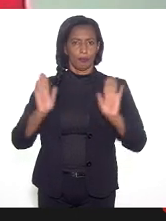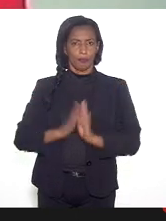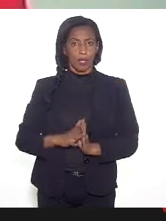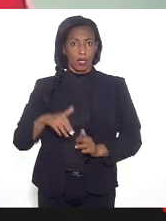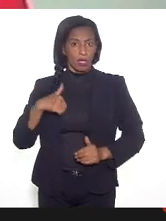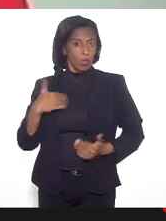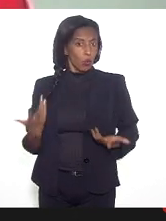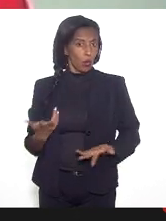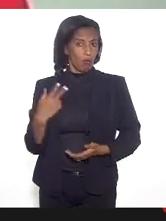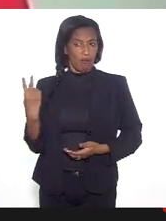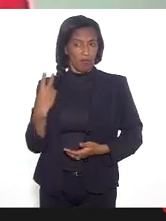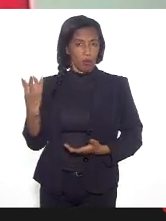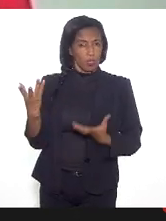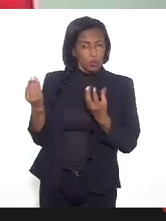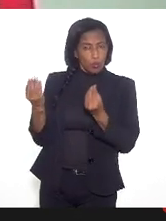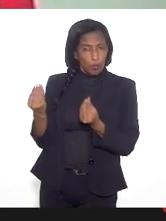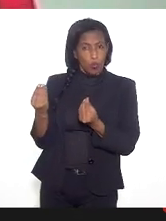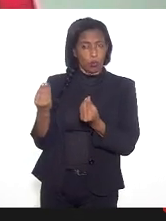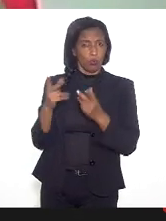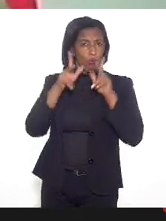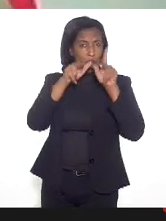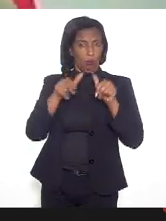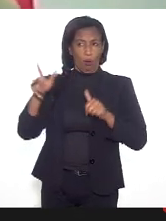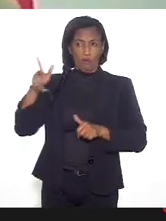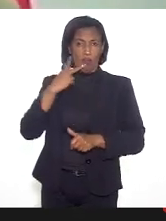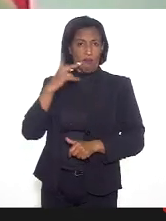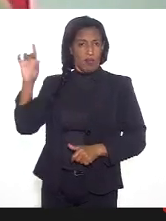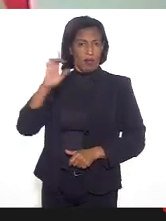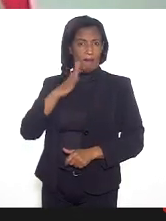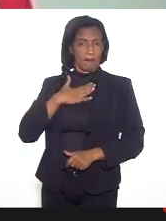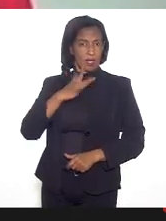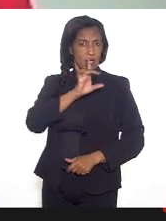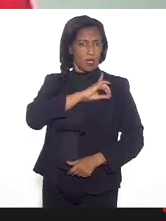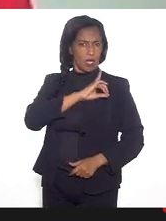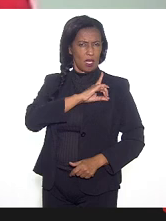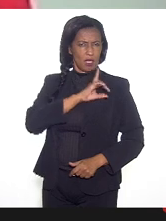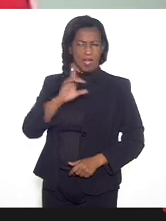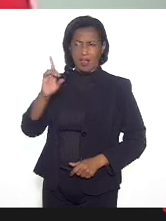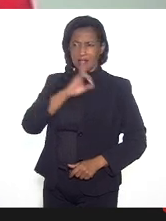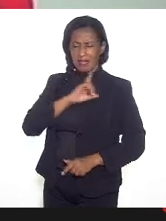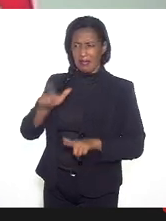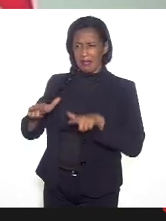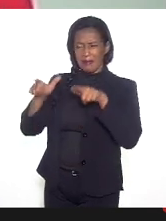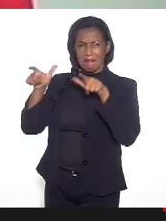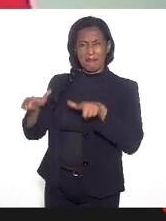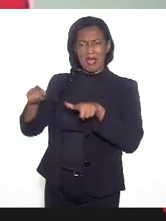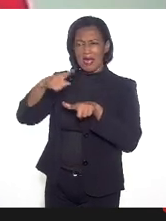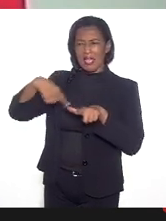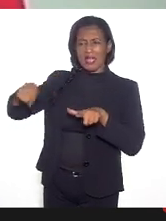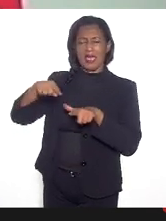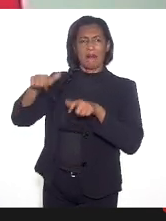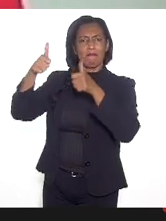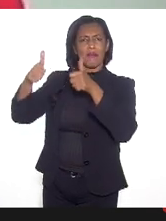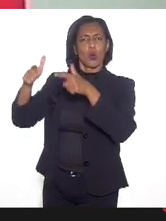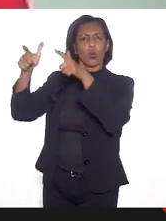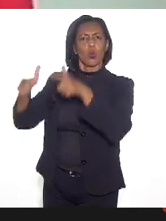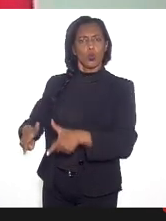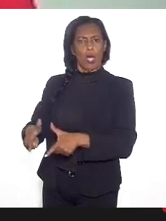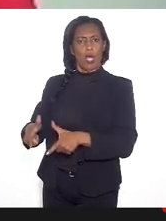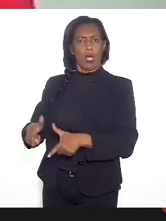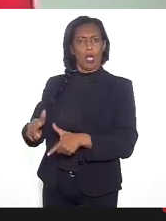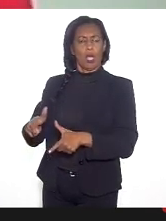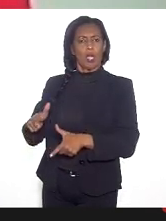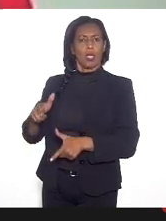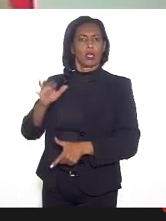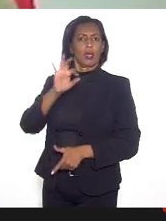dizia lá na minha instituição, que a delegacia é o melhor cartão de visita da Polícia Civil, eu quero